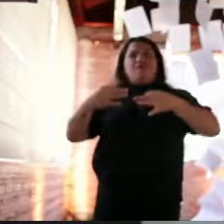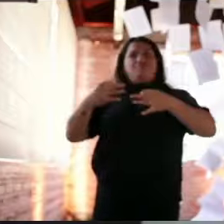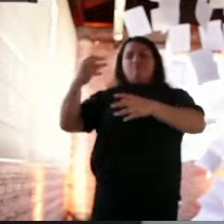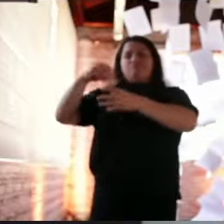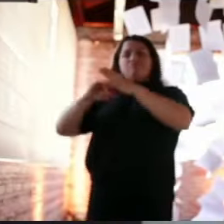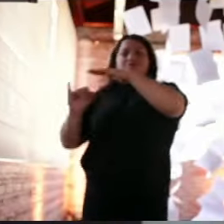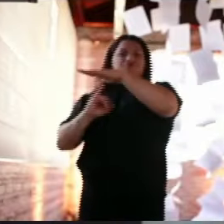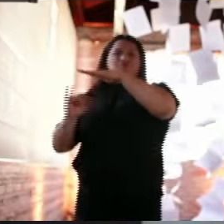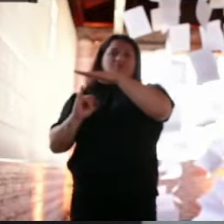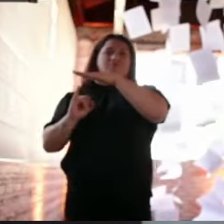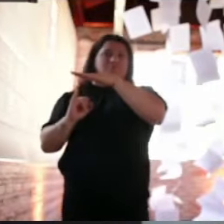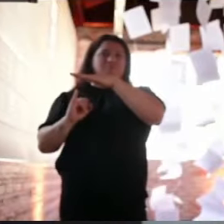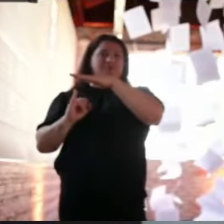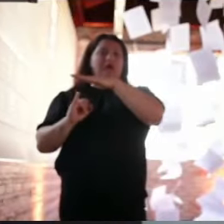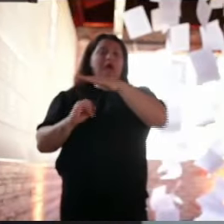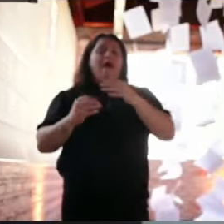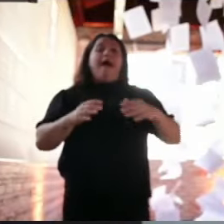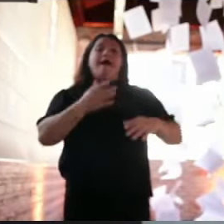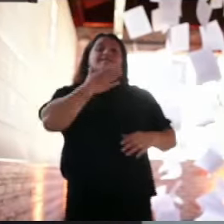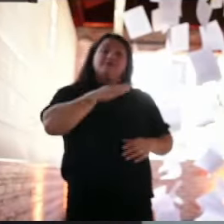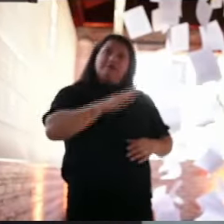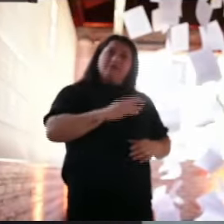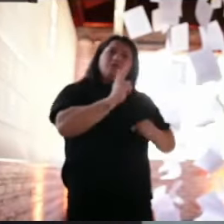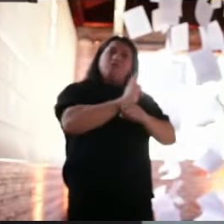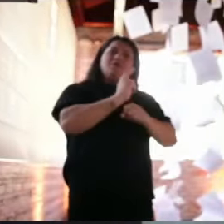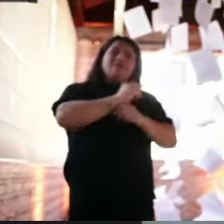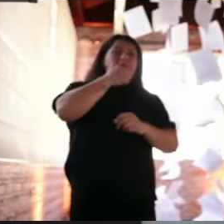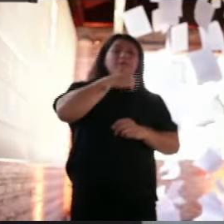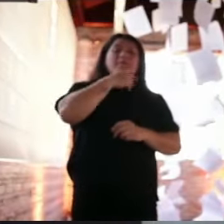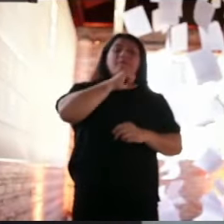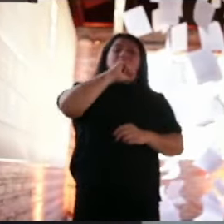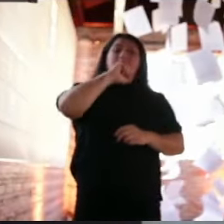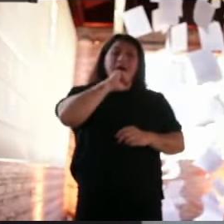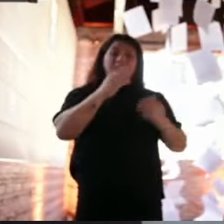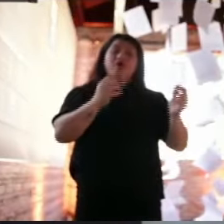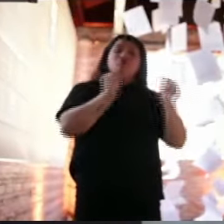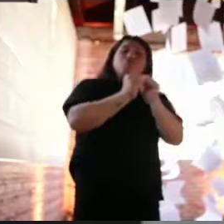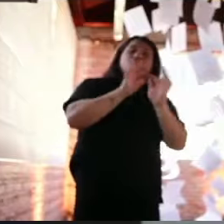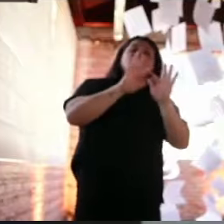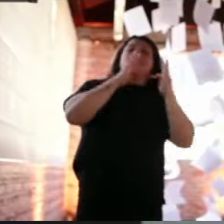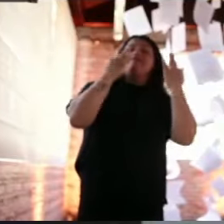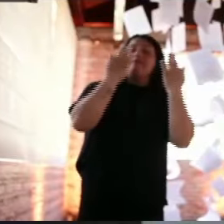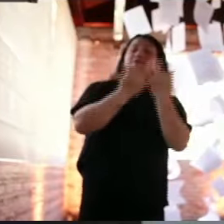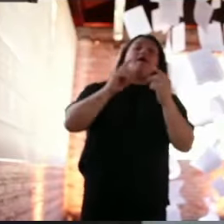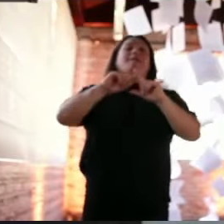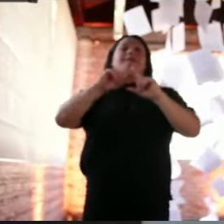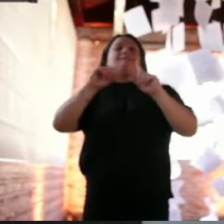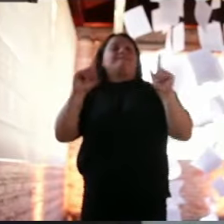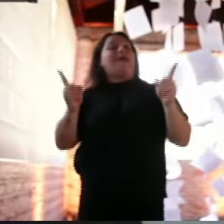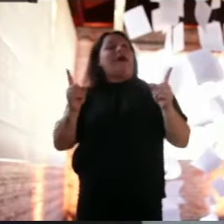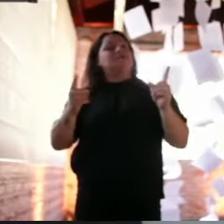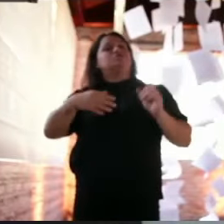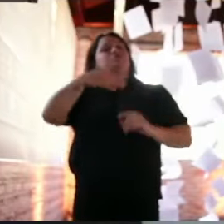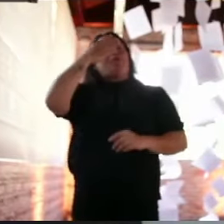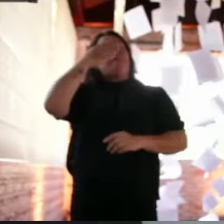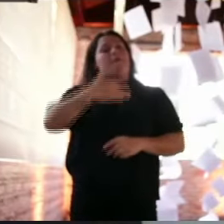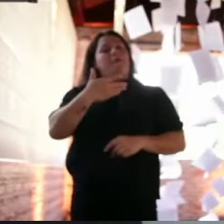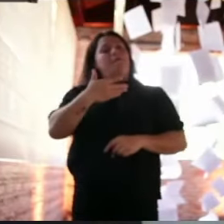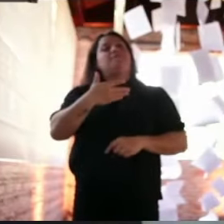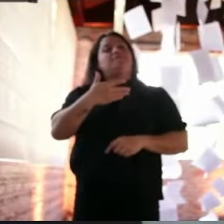as crianças são cuidadas por outras pessoas de uma certa linhagem familiar Tá mas isso prova para